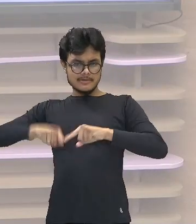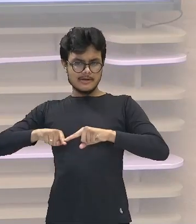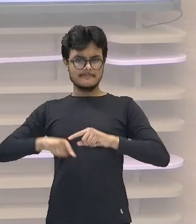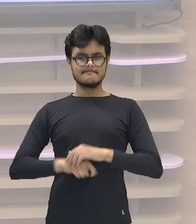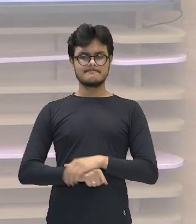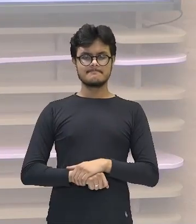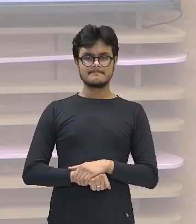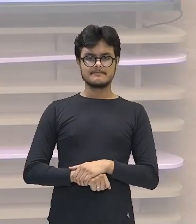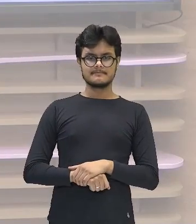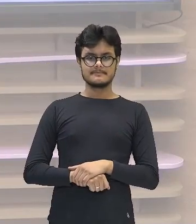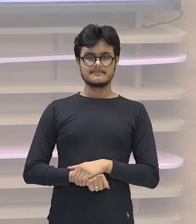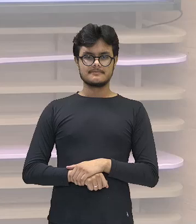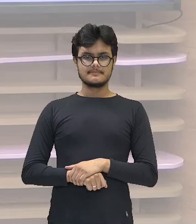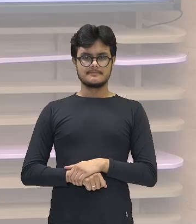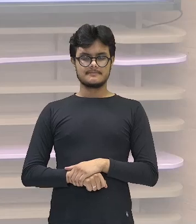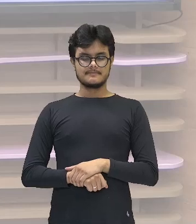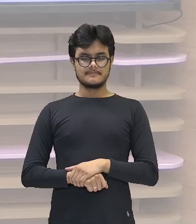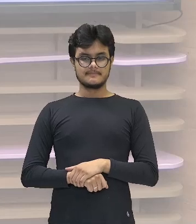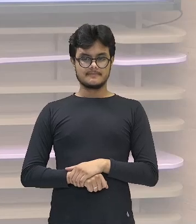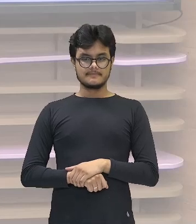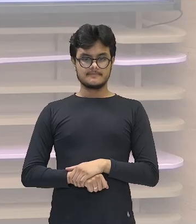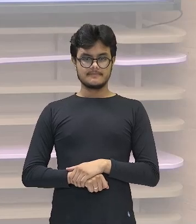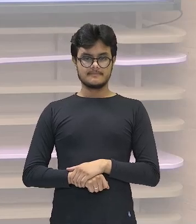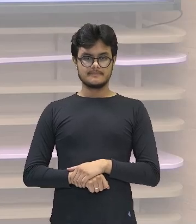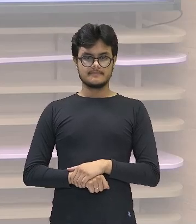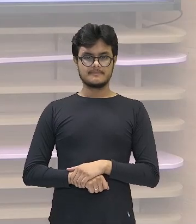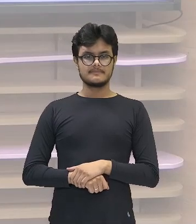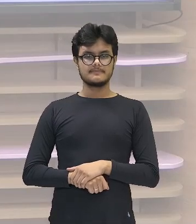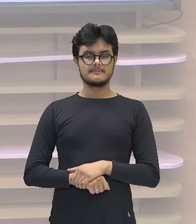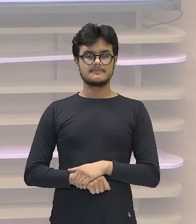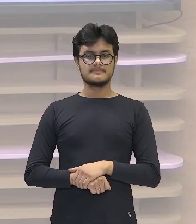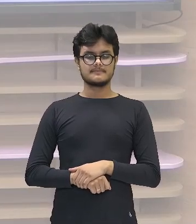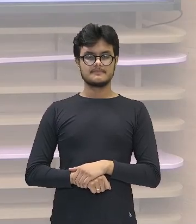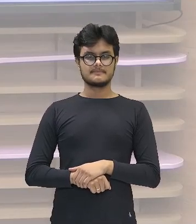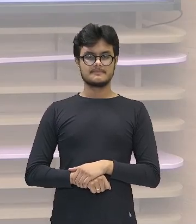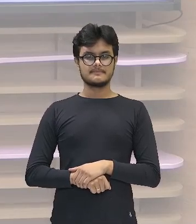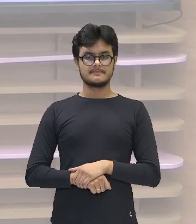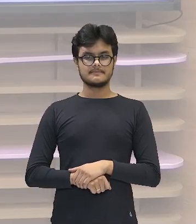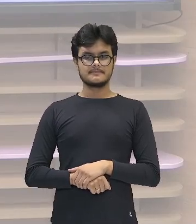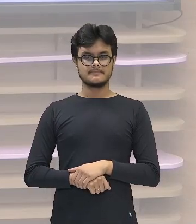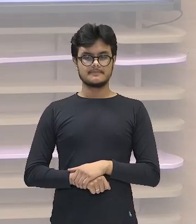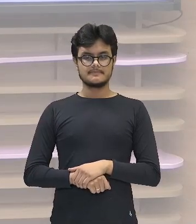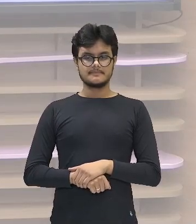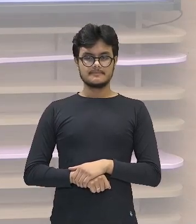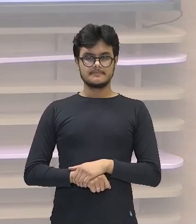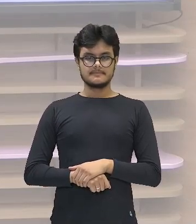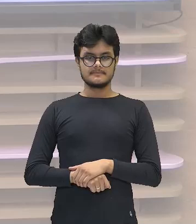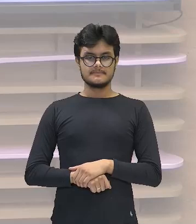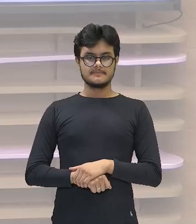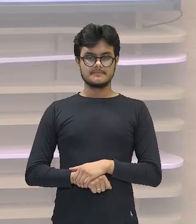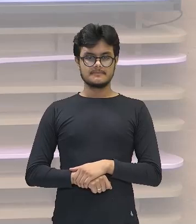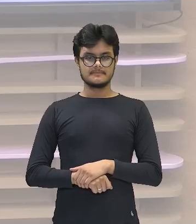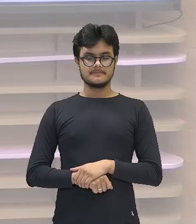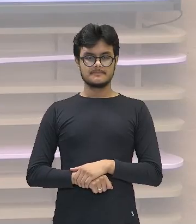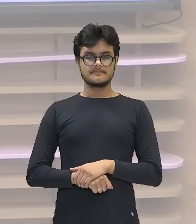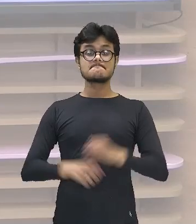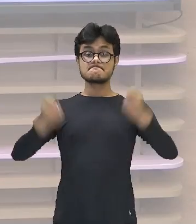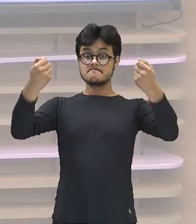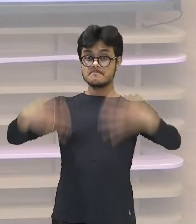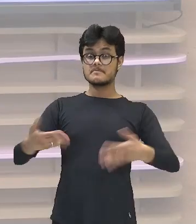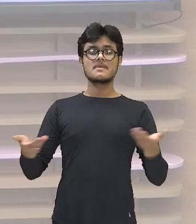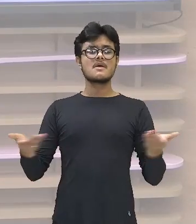ao longo do território, ao longo dos séculos, tá bom? Temos também, aí a gente vai iniciar falando um pouco